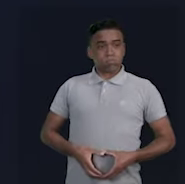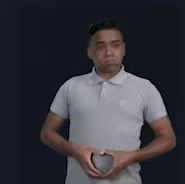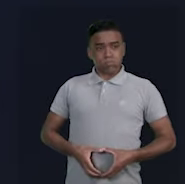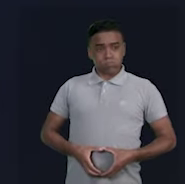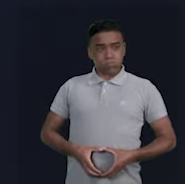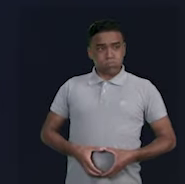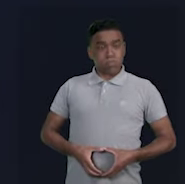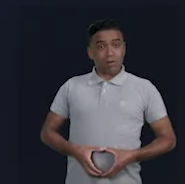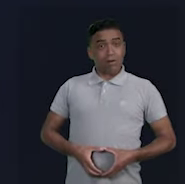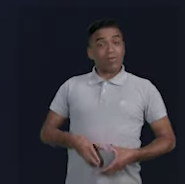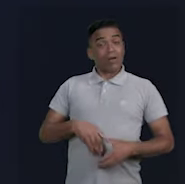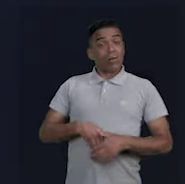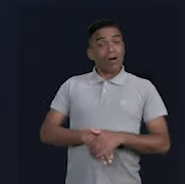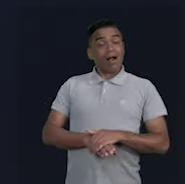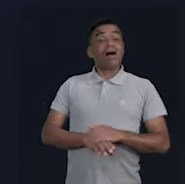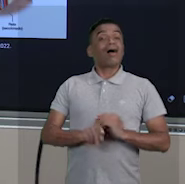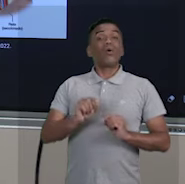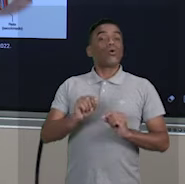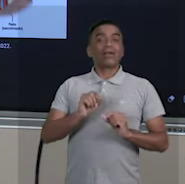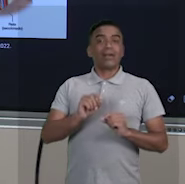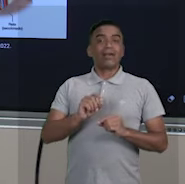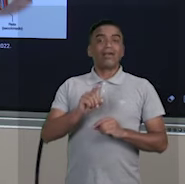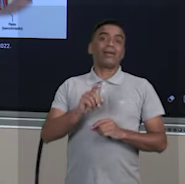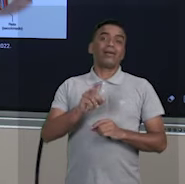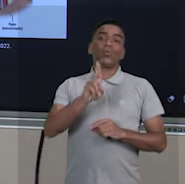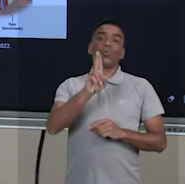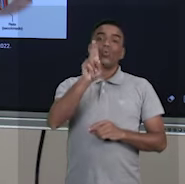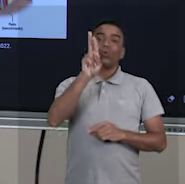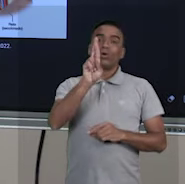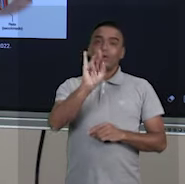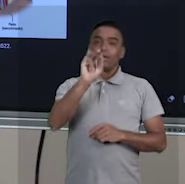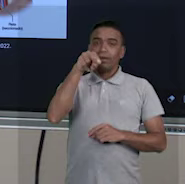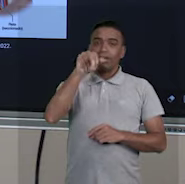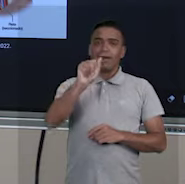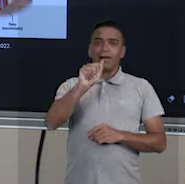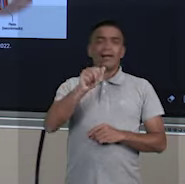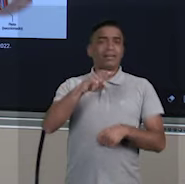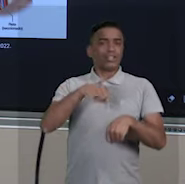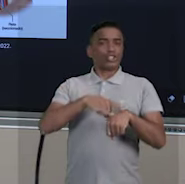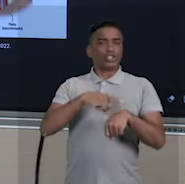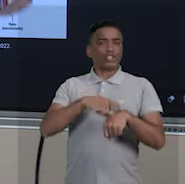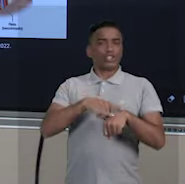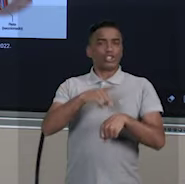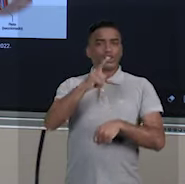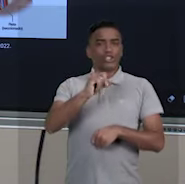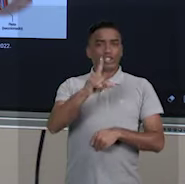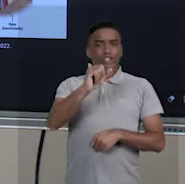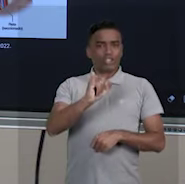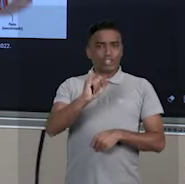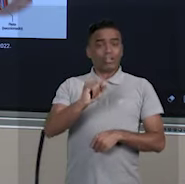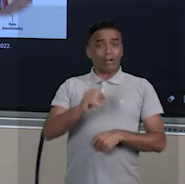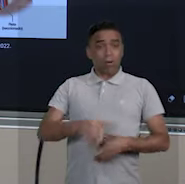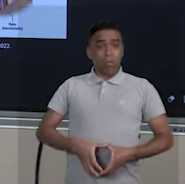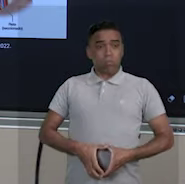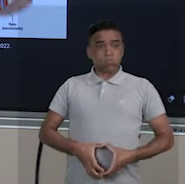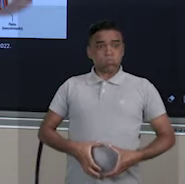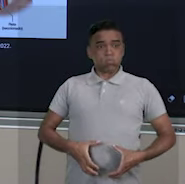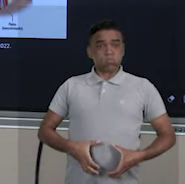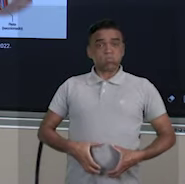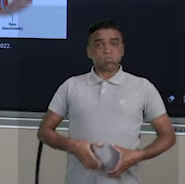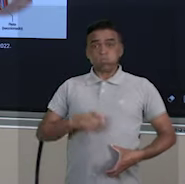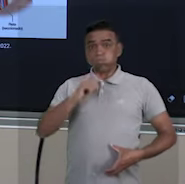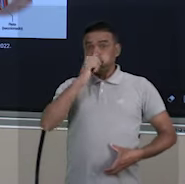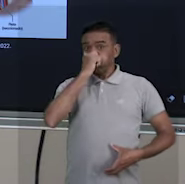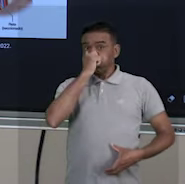que vai armazenar a urina, vai ficar lá por um tempo. A partir do momento que ela já está cheia, né, e o nosso